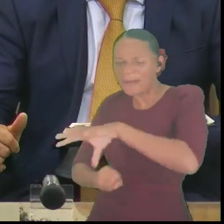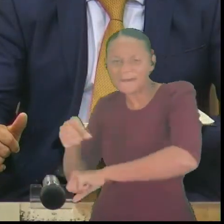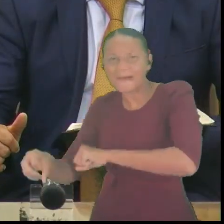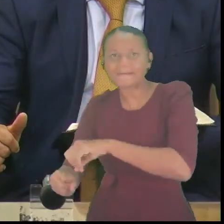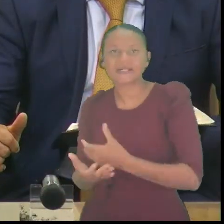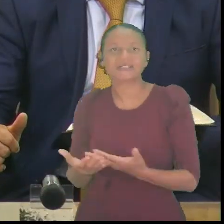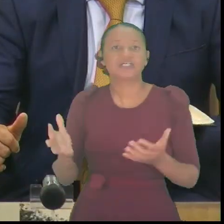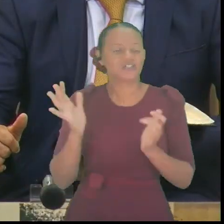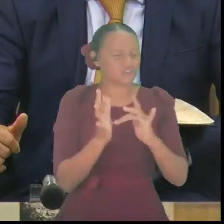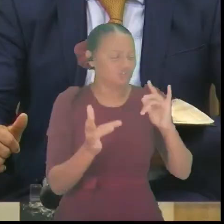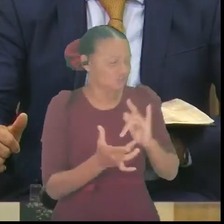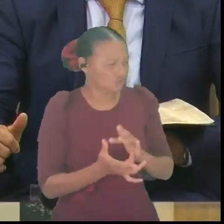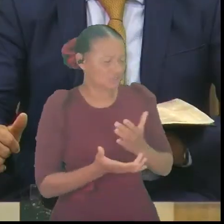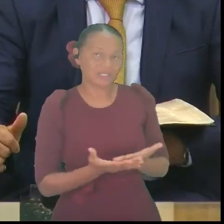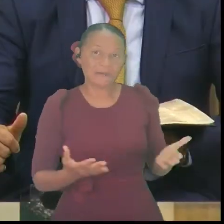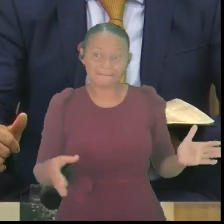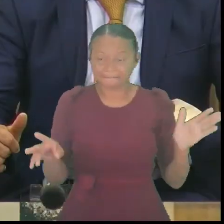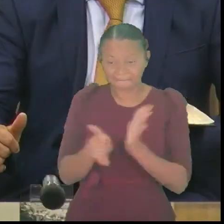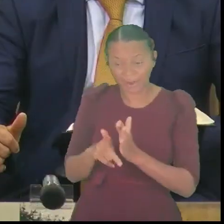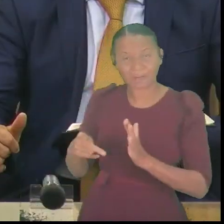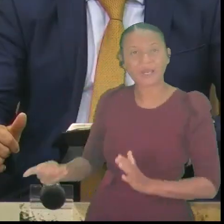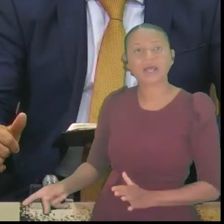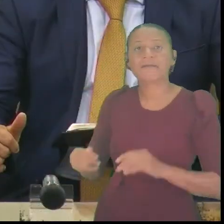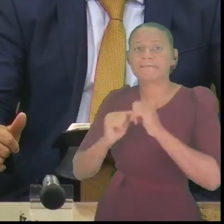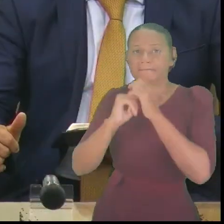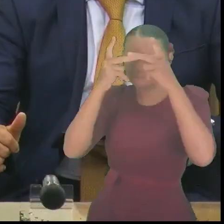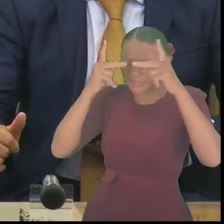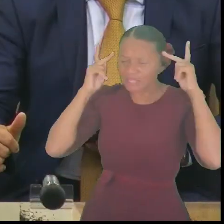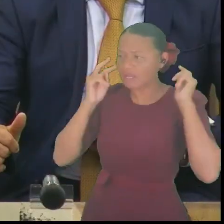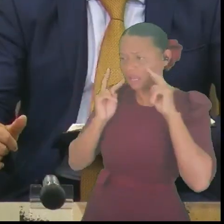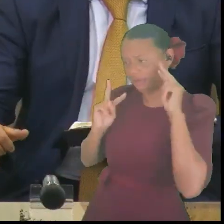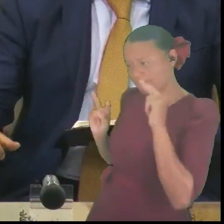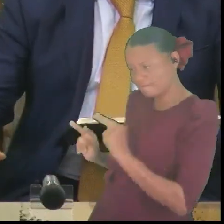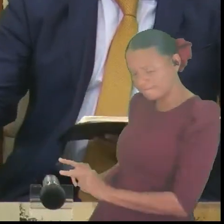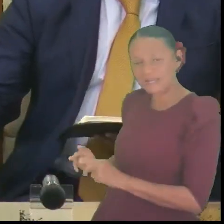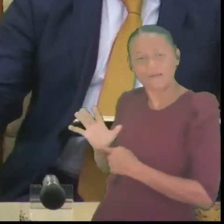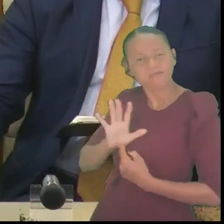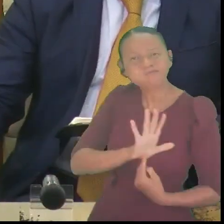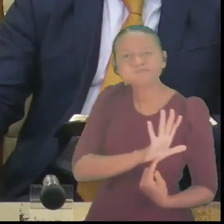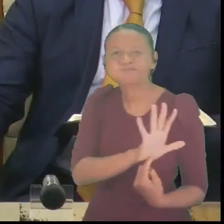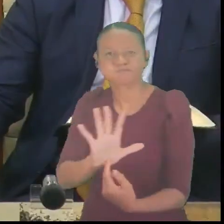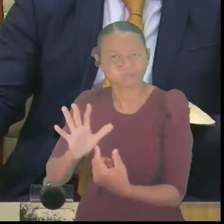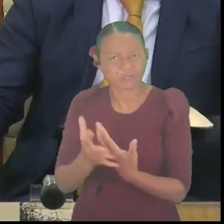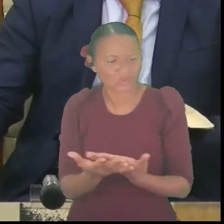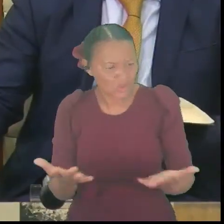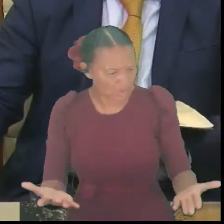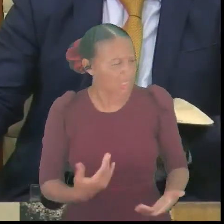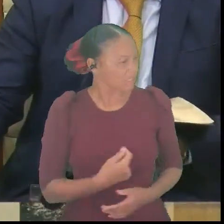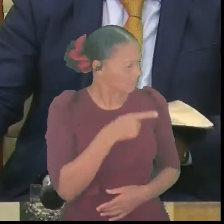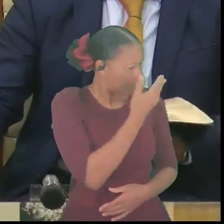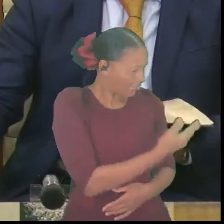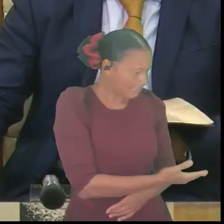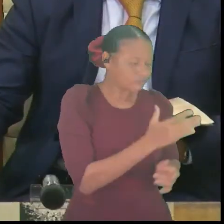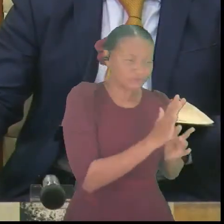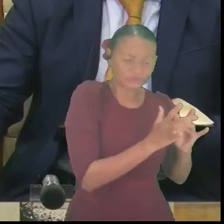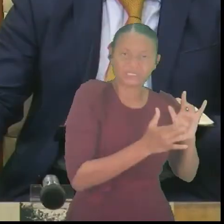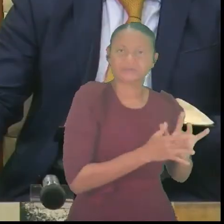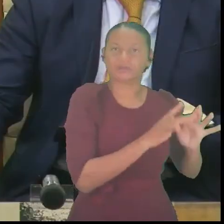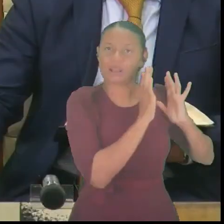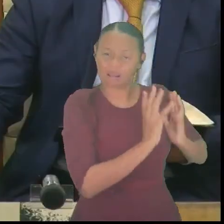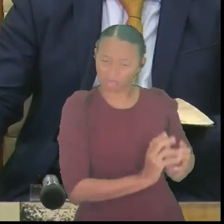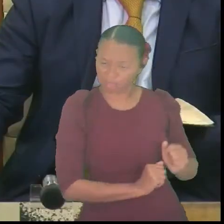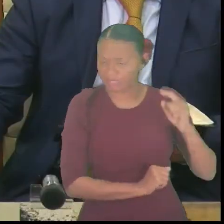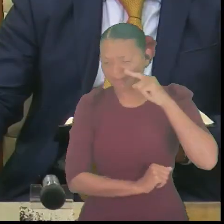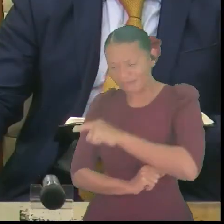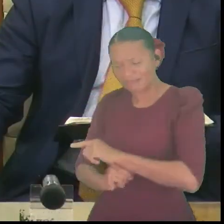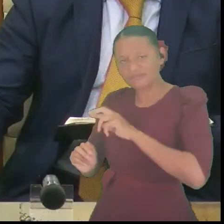ali, irmãos, ouvindo do próprio Pilatos, ele viu que Pilatos tentou mostrar que entre Jesus e Barrabás havia uma diferença